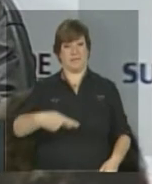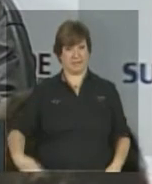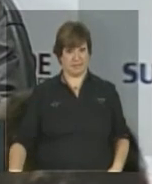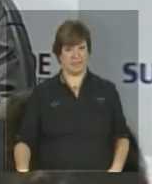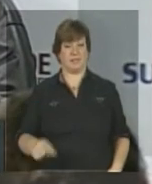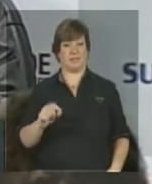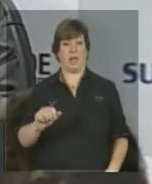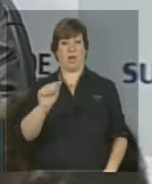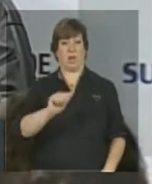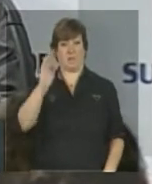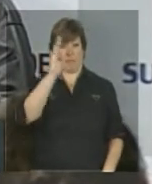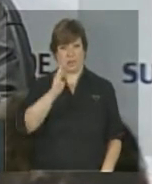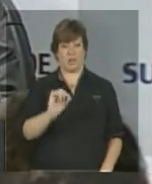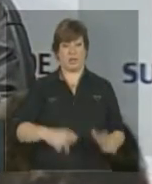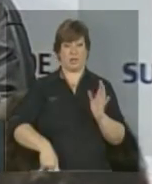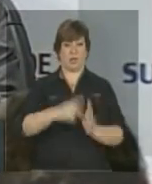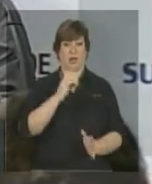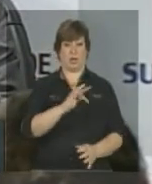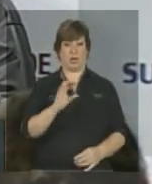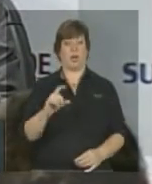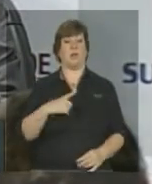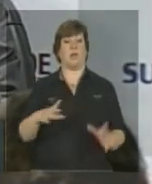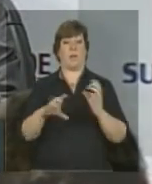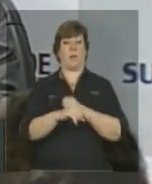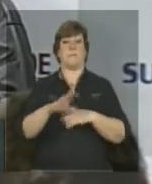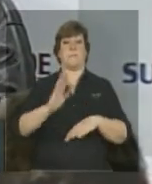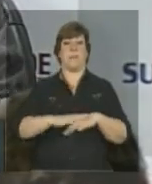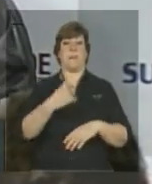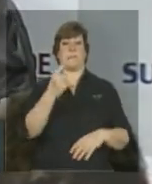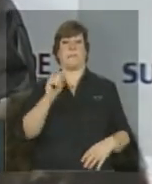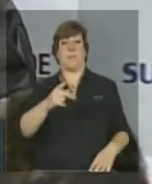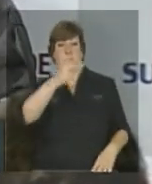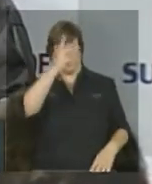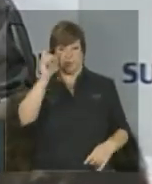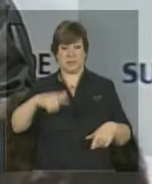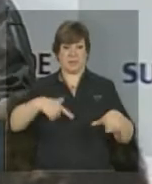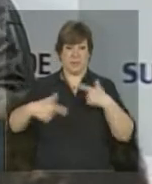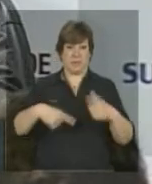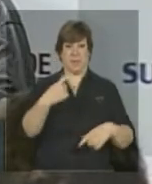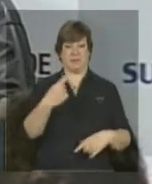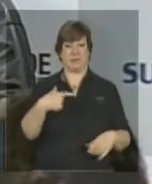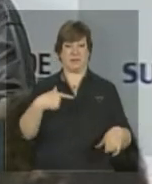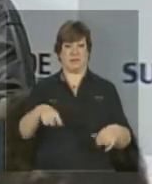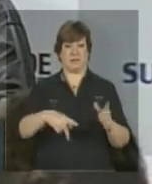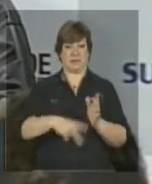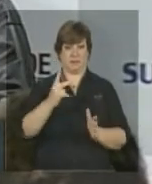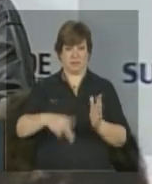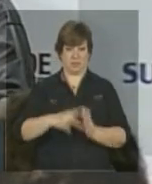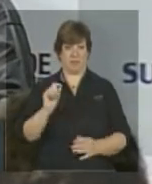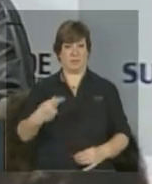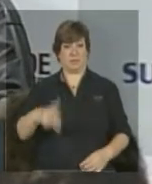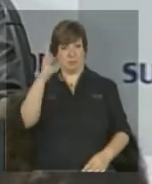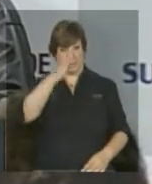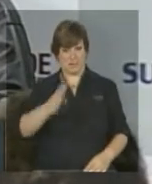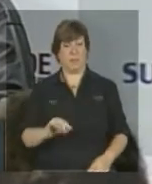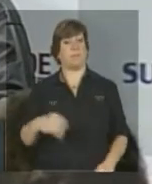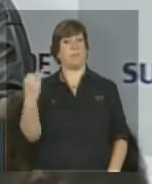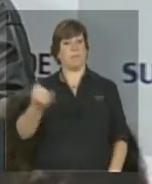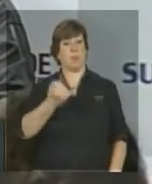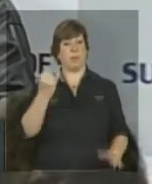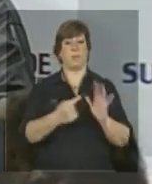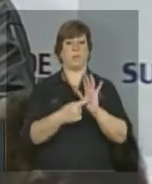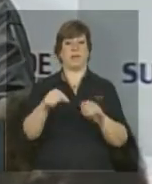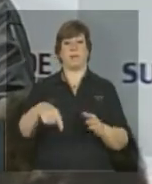de Transplantes de Órgãos, que representa mais de 1.000 transplantadores no Brasil, é importante afirmar, que